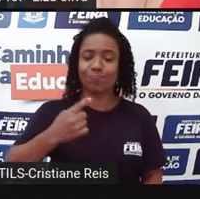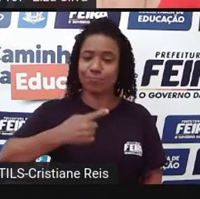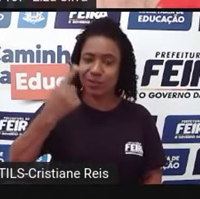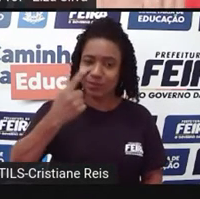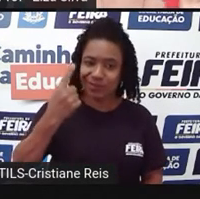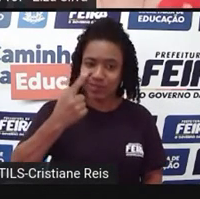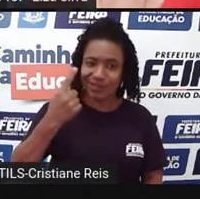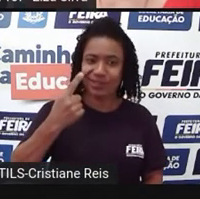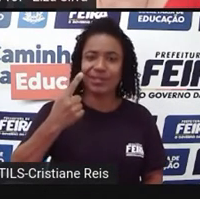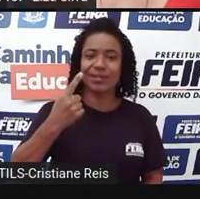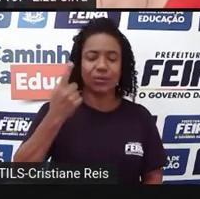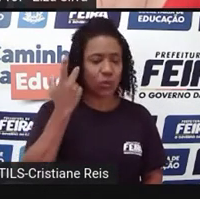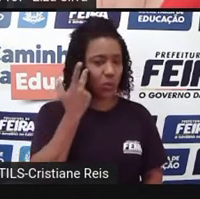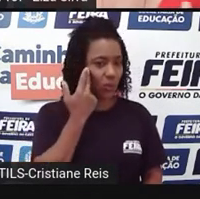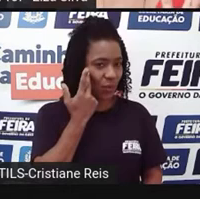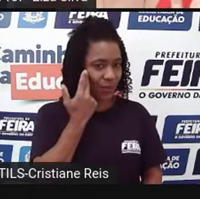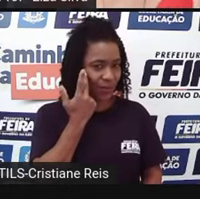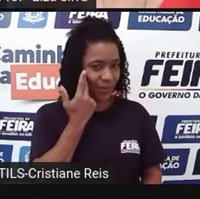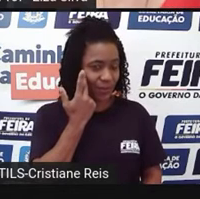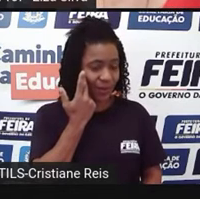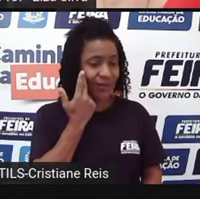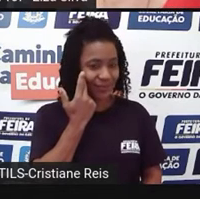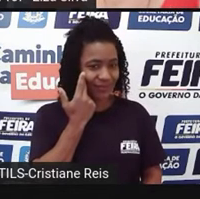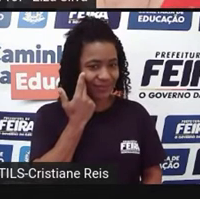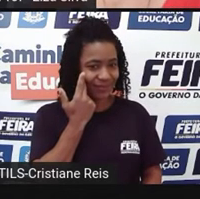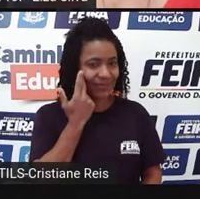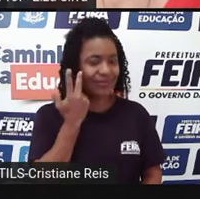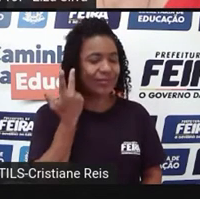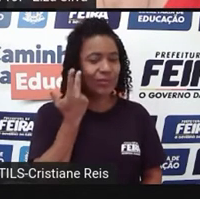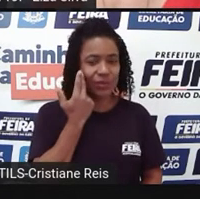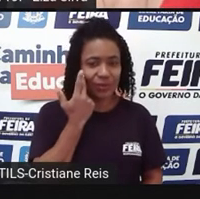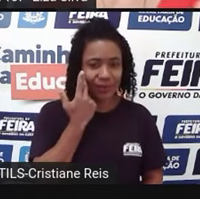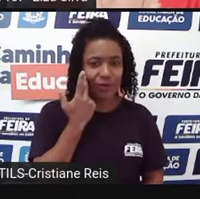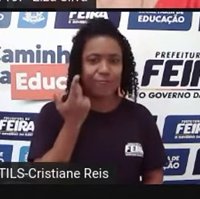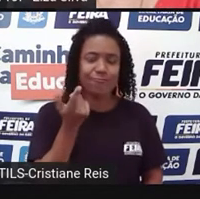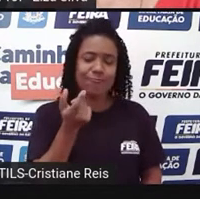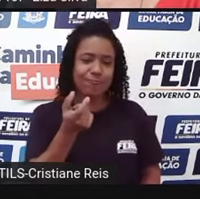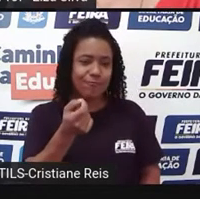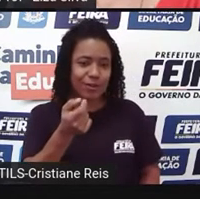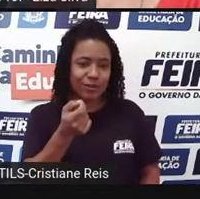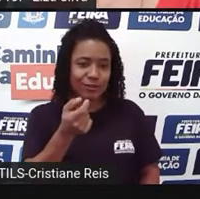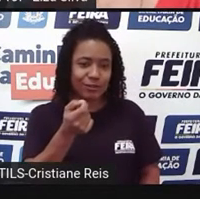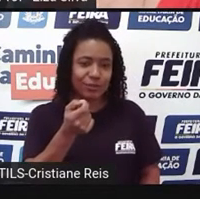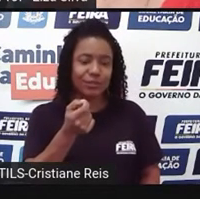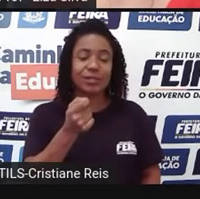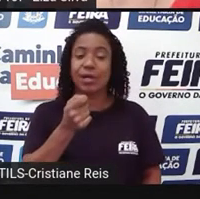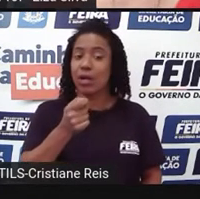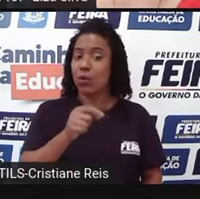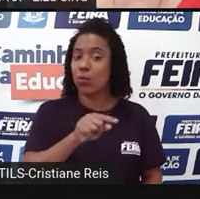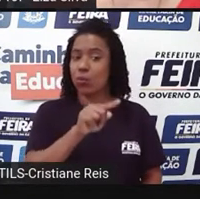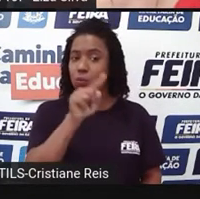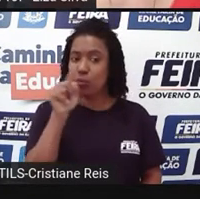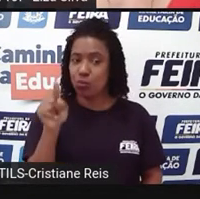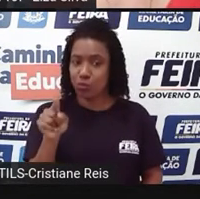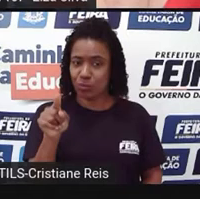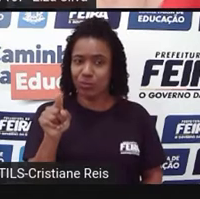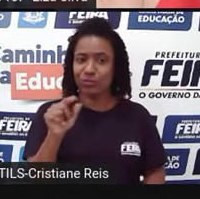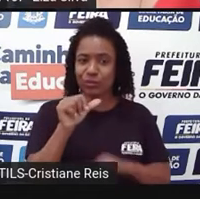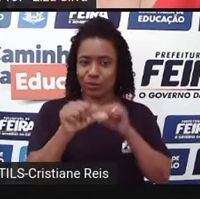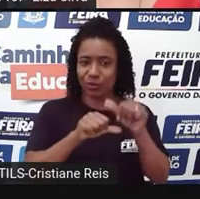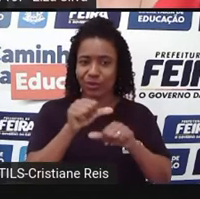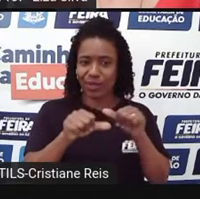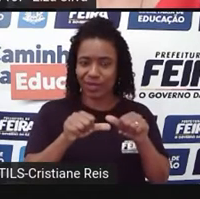primeiro número normal como se fosse o cardinal 20 só o segundo número é que você colocar a